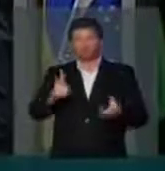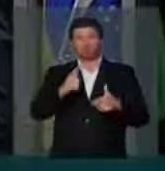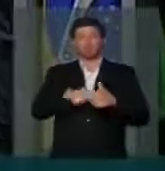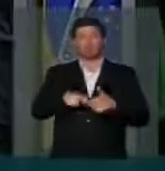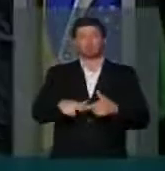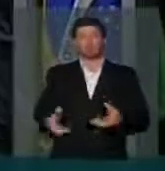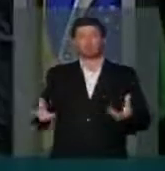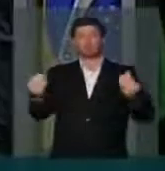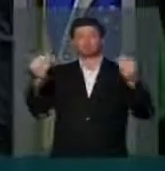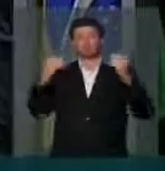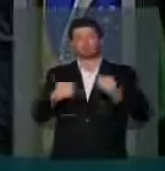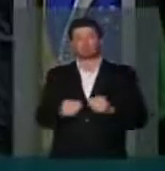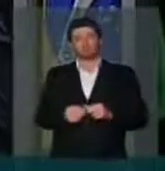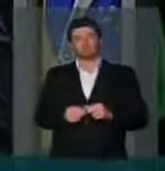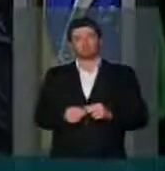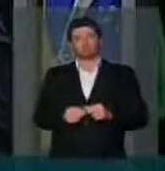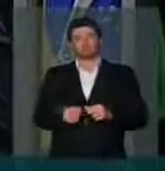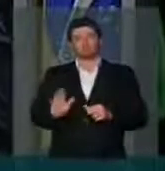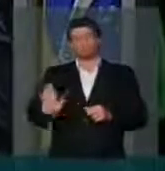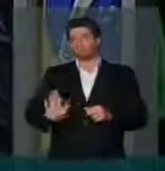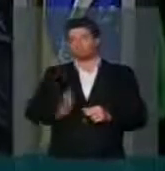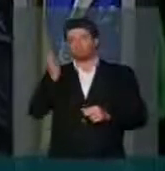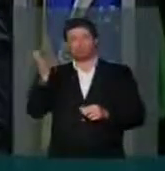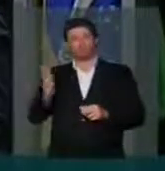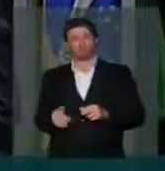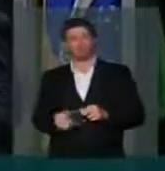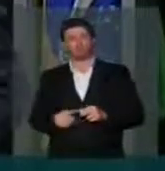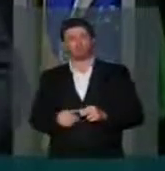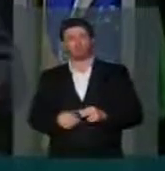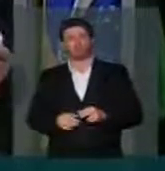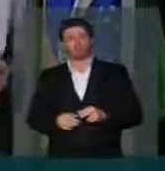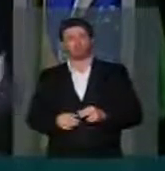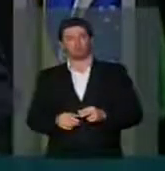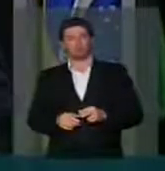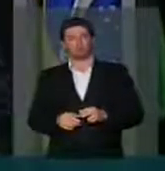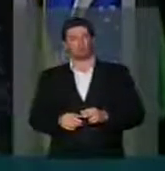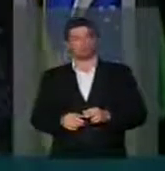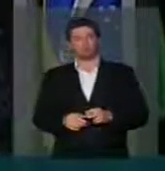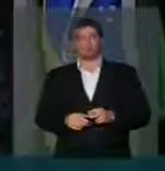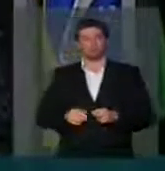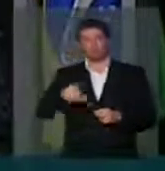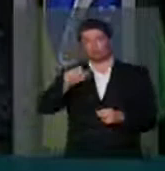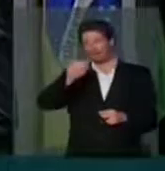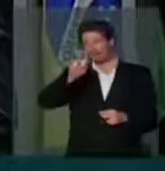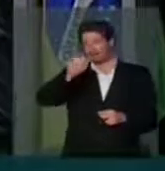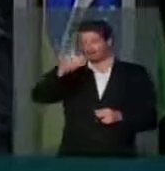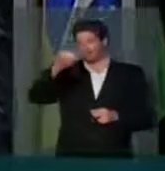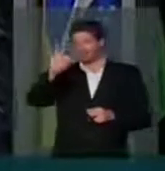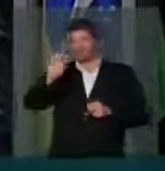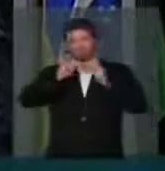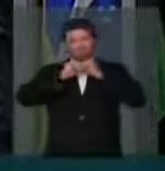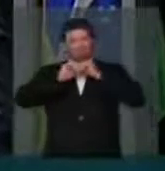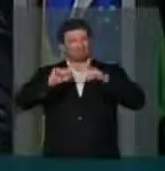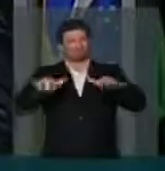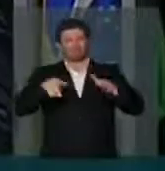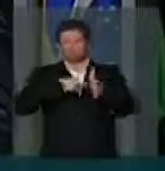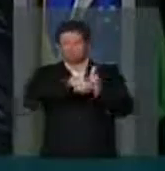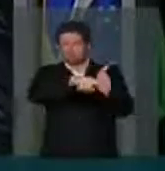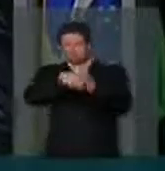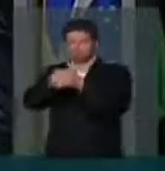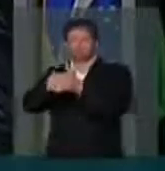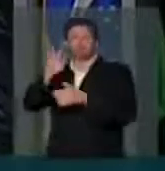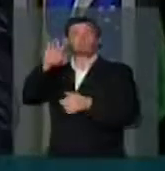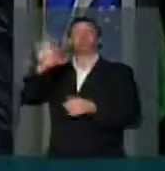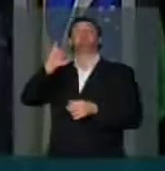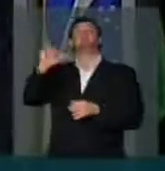notícias catastróficas, né, e bombásticas, não é? E lavando jato para lá e para cá. Imagine se não tivesse